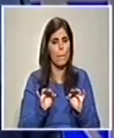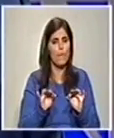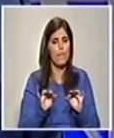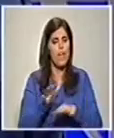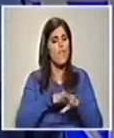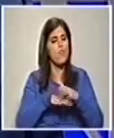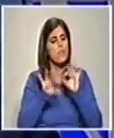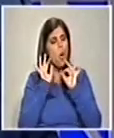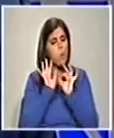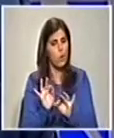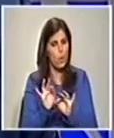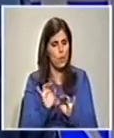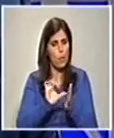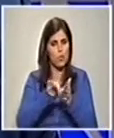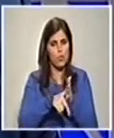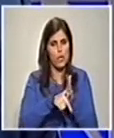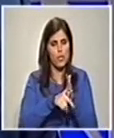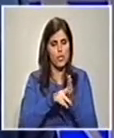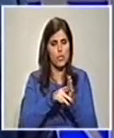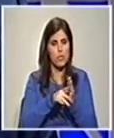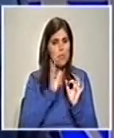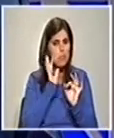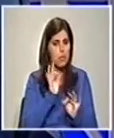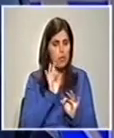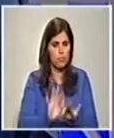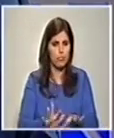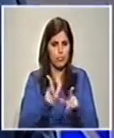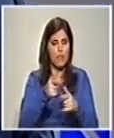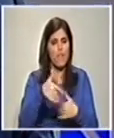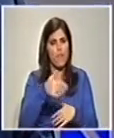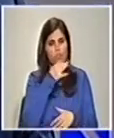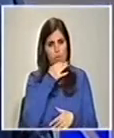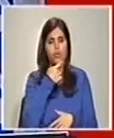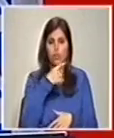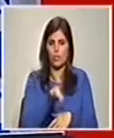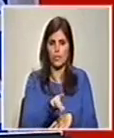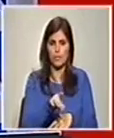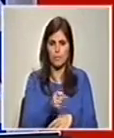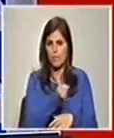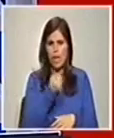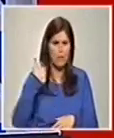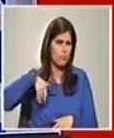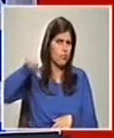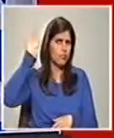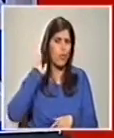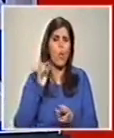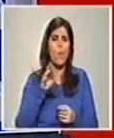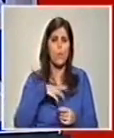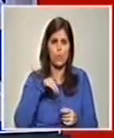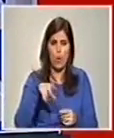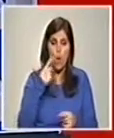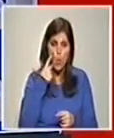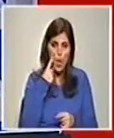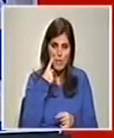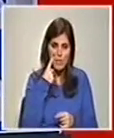formação para aqueles projetos específicos. Sim, isso é crescente, é uma coisa que se... Já vamos voltar aqui à nossa conversa. Bom, há muito tempo que o país conhece